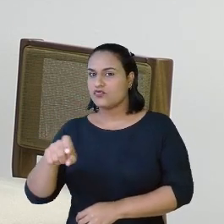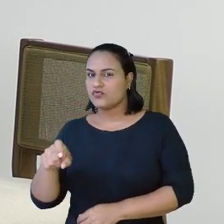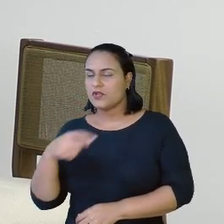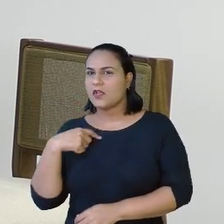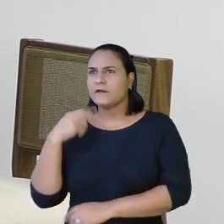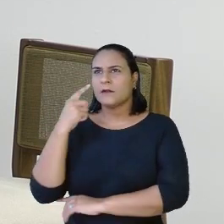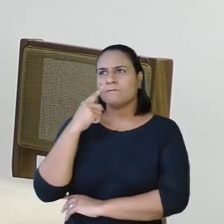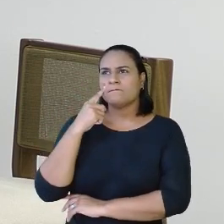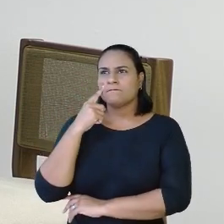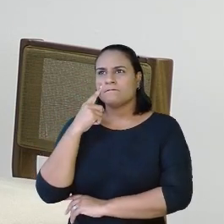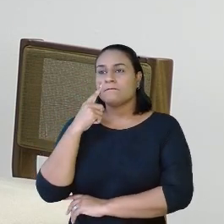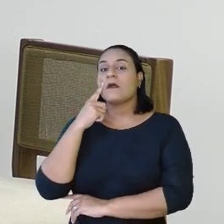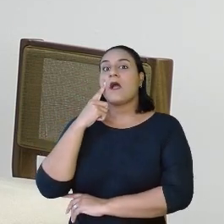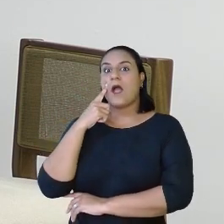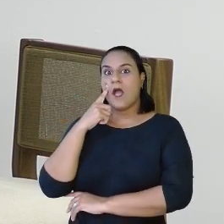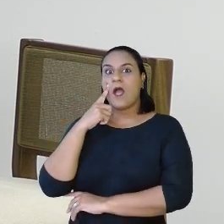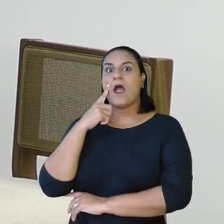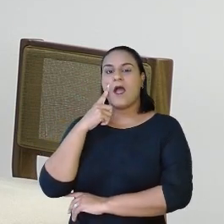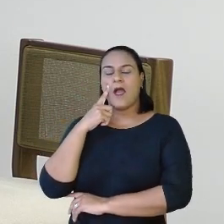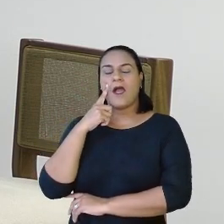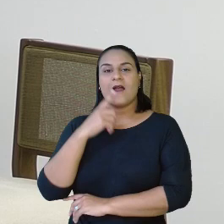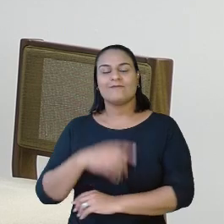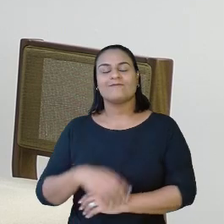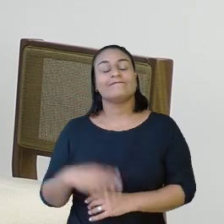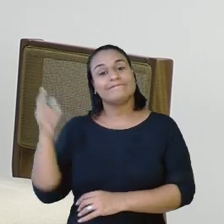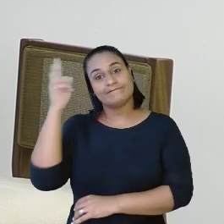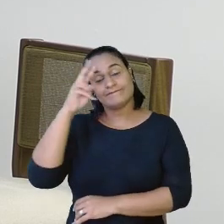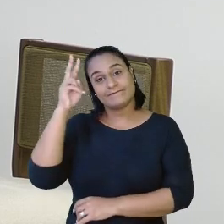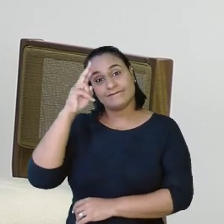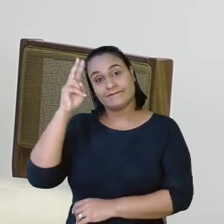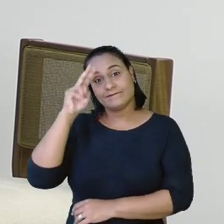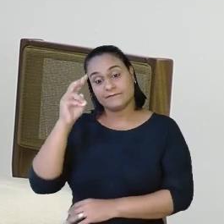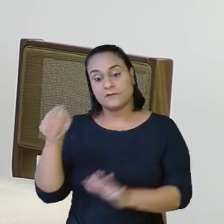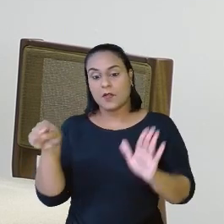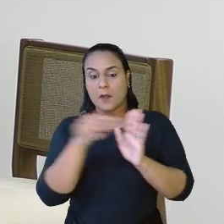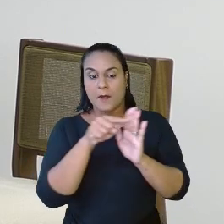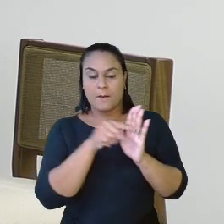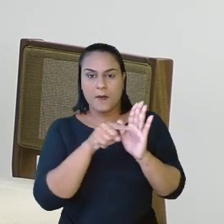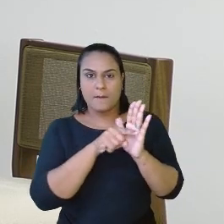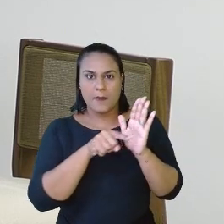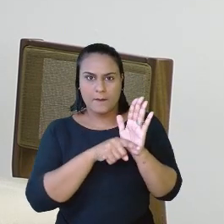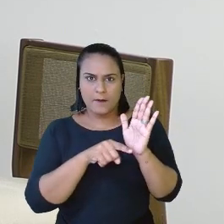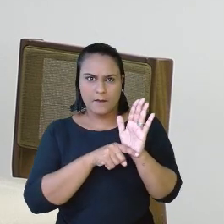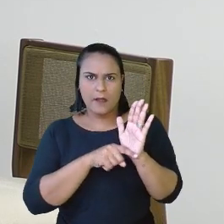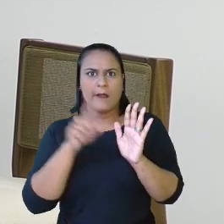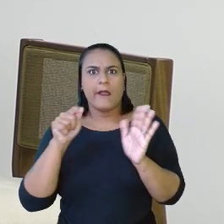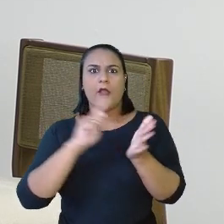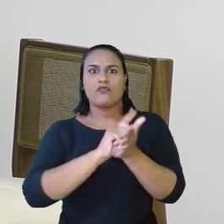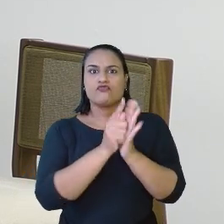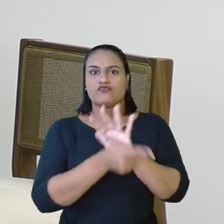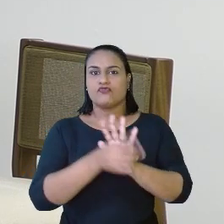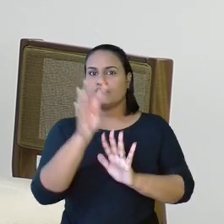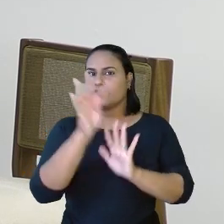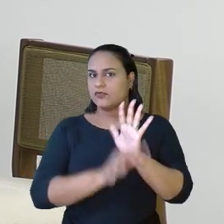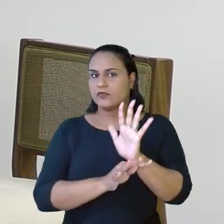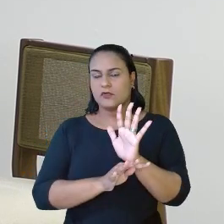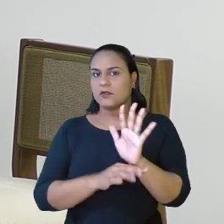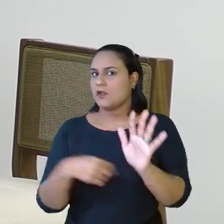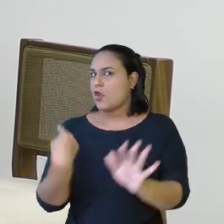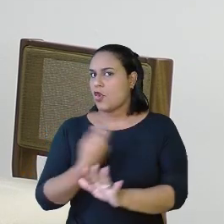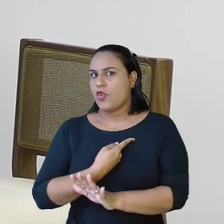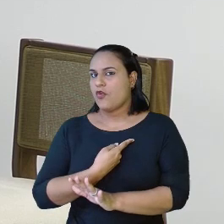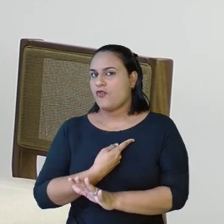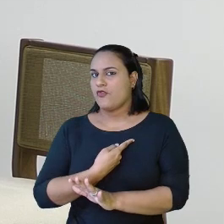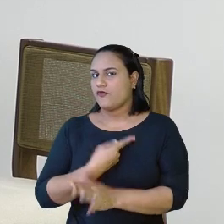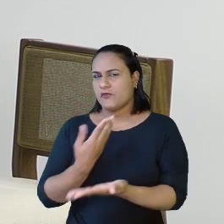bolo delicioso. Lembrando, receita é um gênero textual que nós não vamos trabalhar agora, eu só